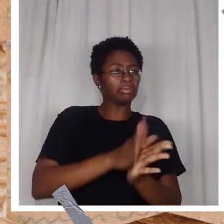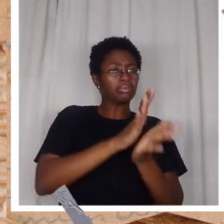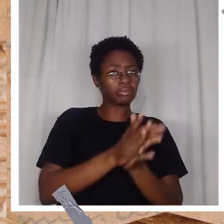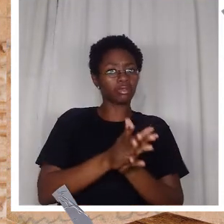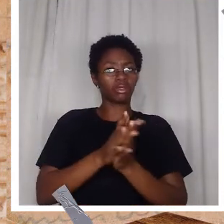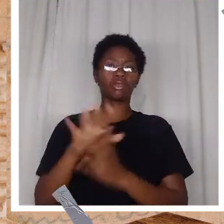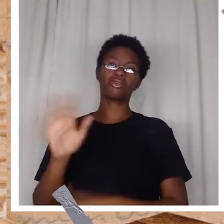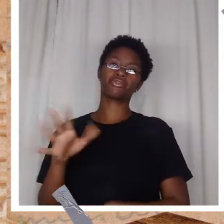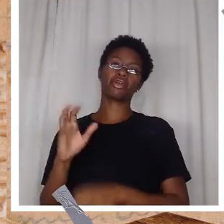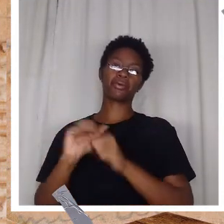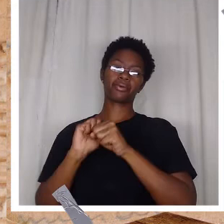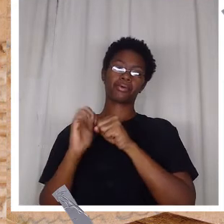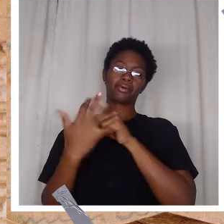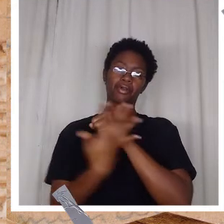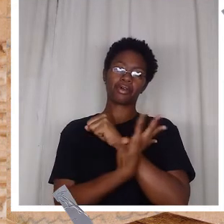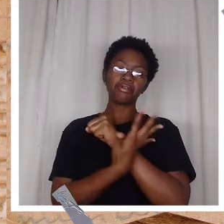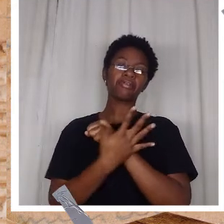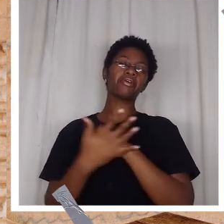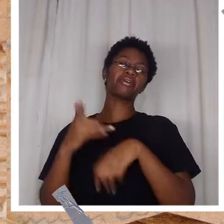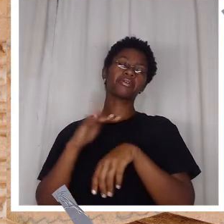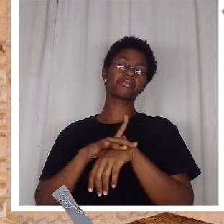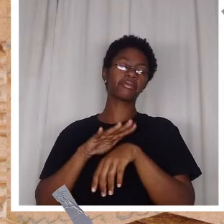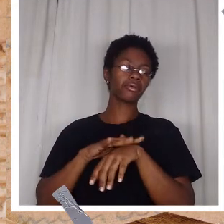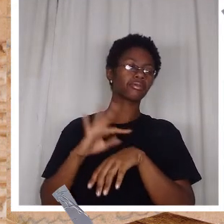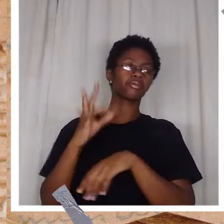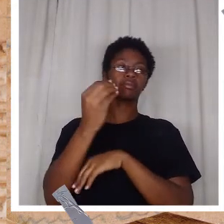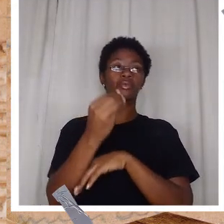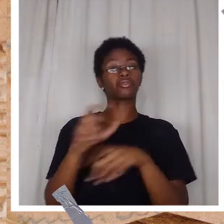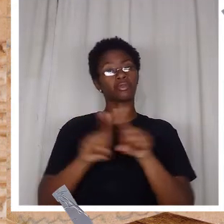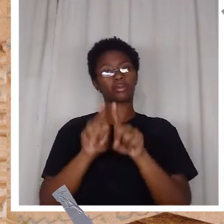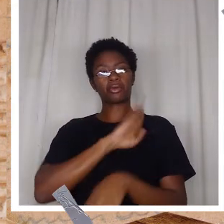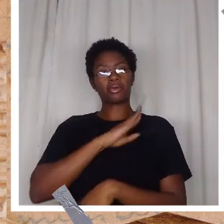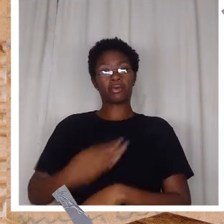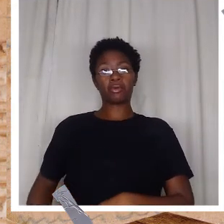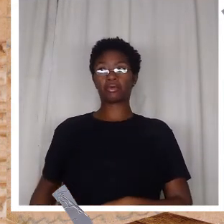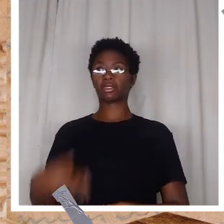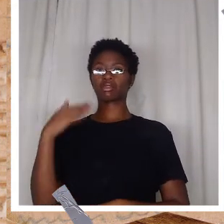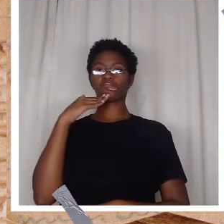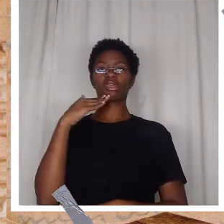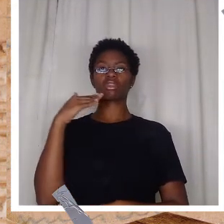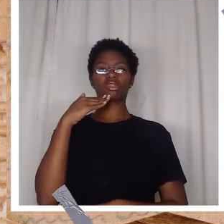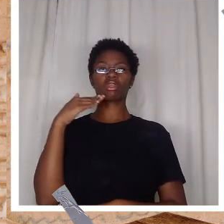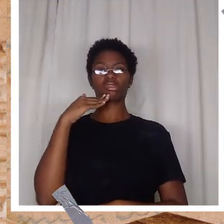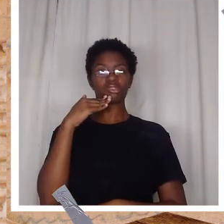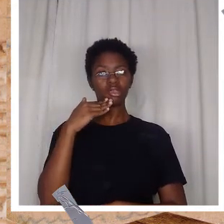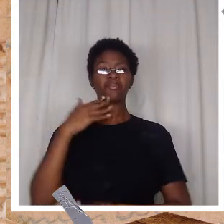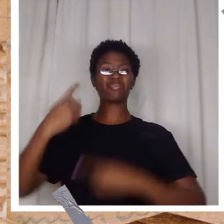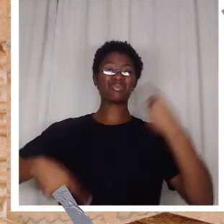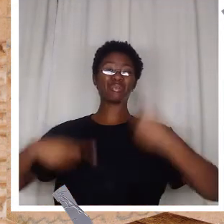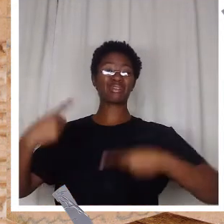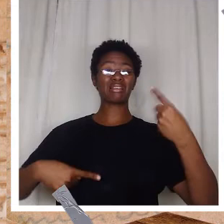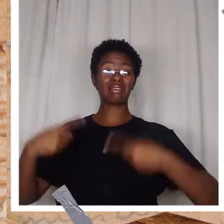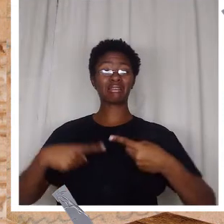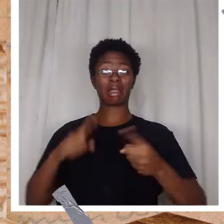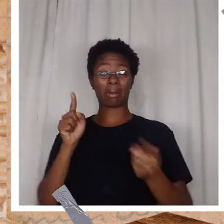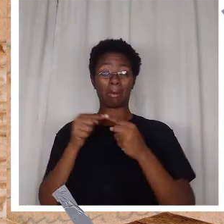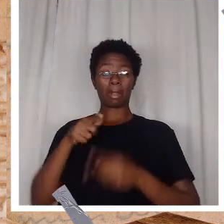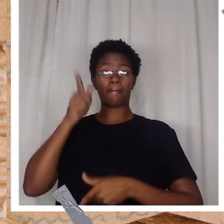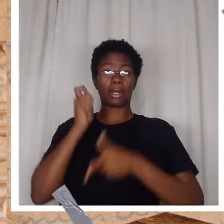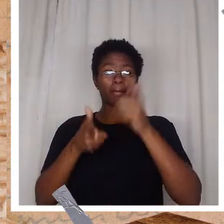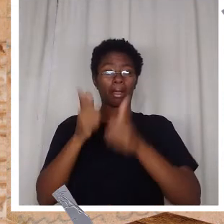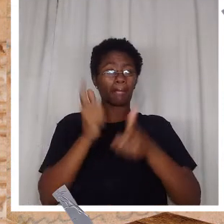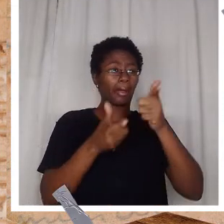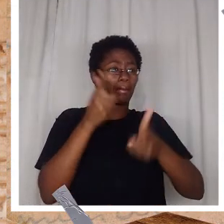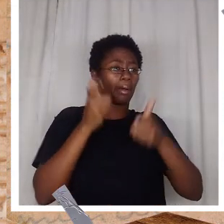mundial, não bastasse o desgoverno que a gente tem, essa política de assassinato no Rio de Janeiro de